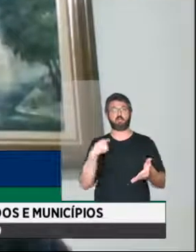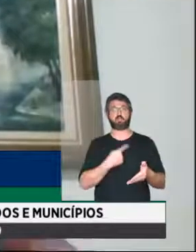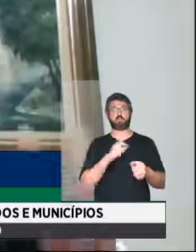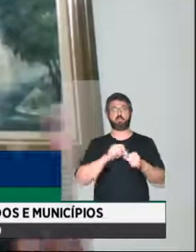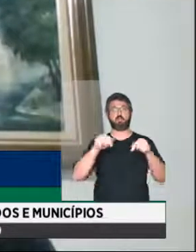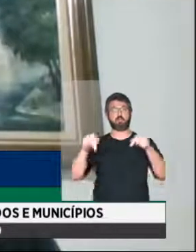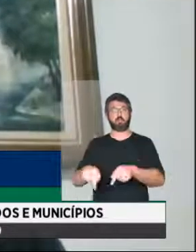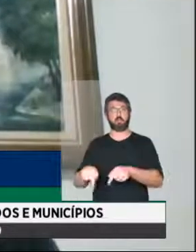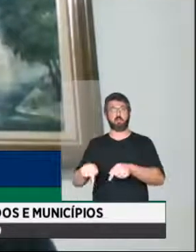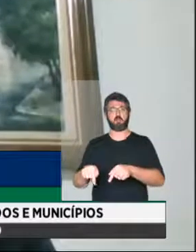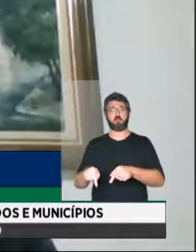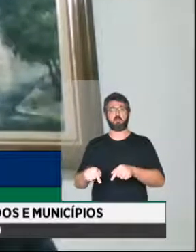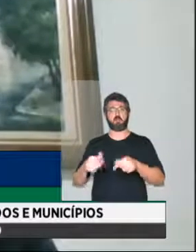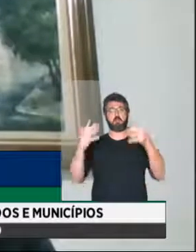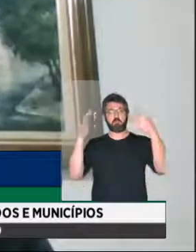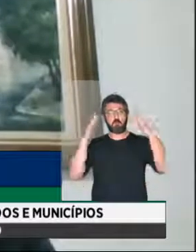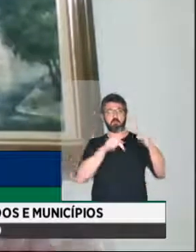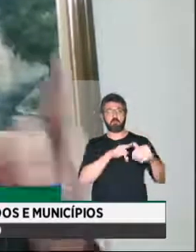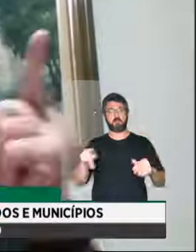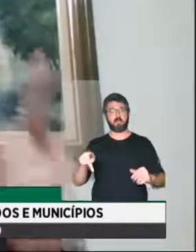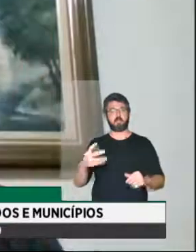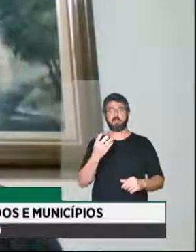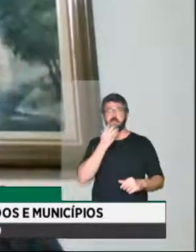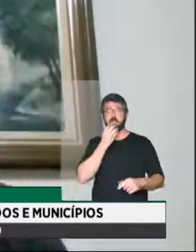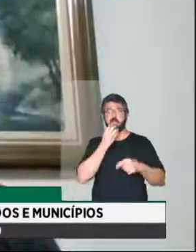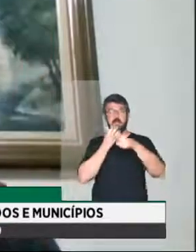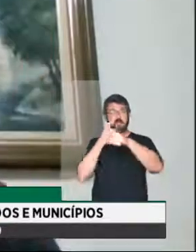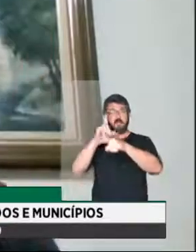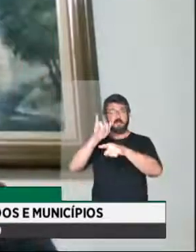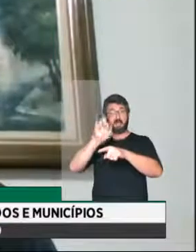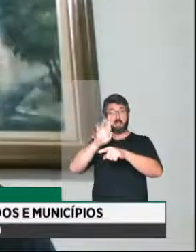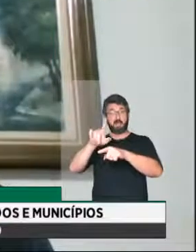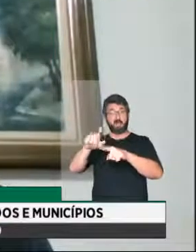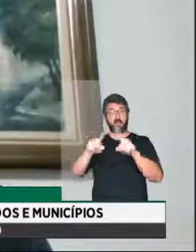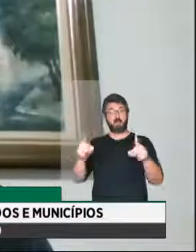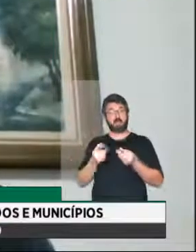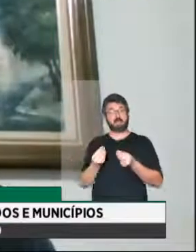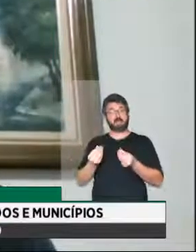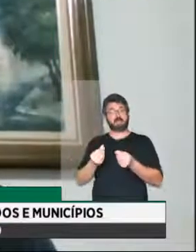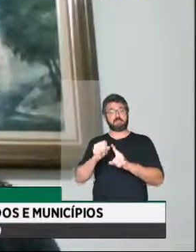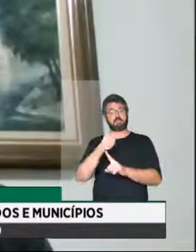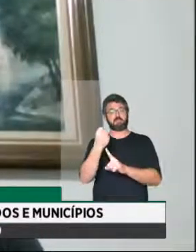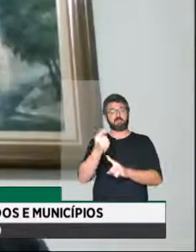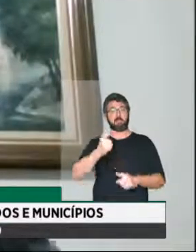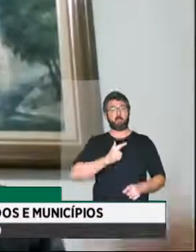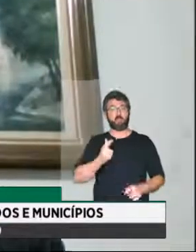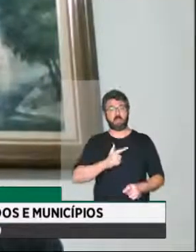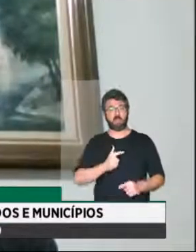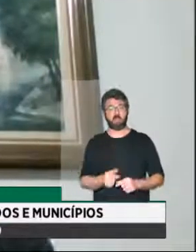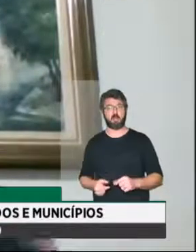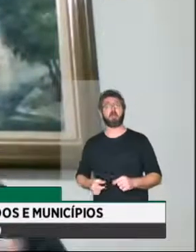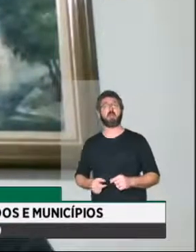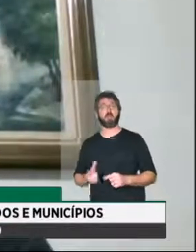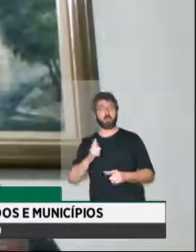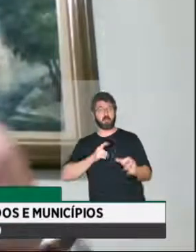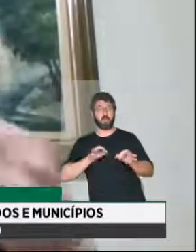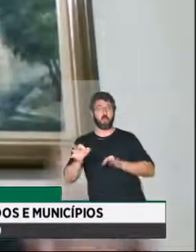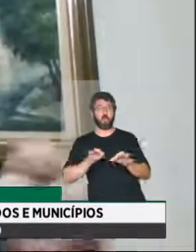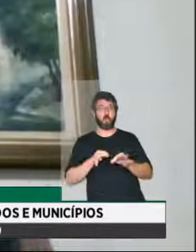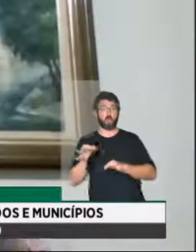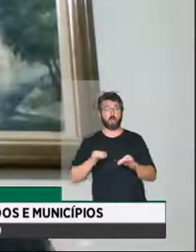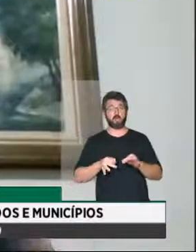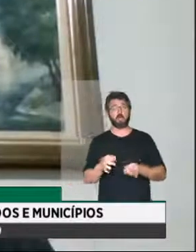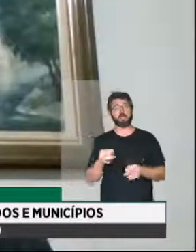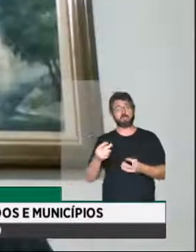fazendo. Parabéns, presidente Rodrigo, que é um liberal, mas tem sensibilidade social, está coordenando com